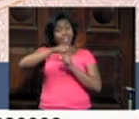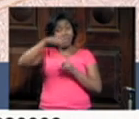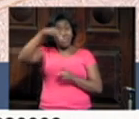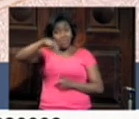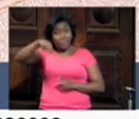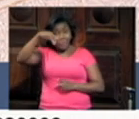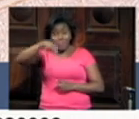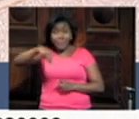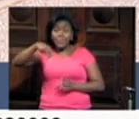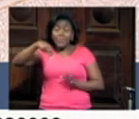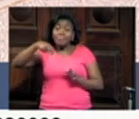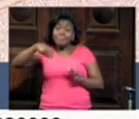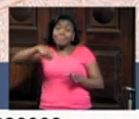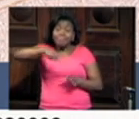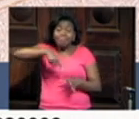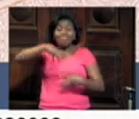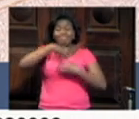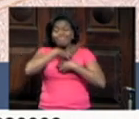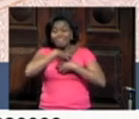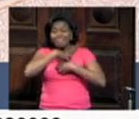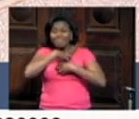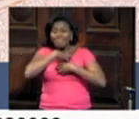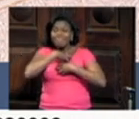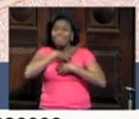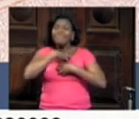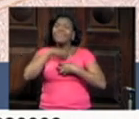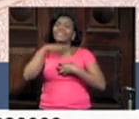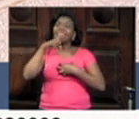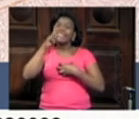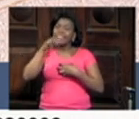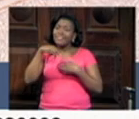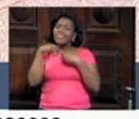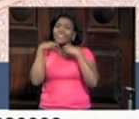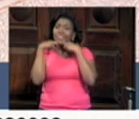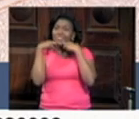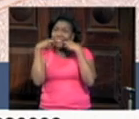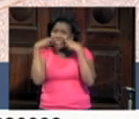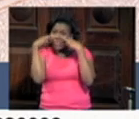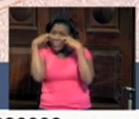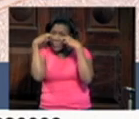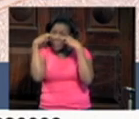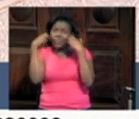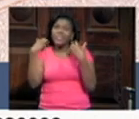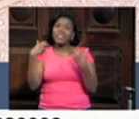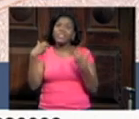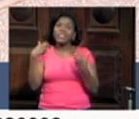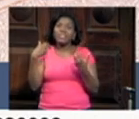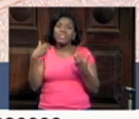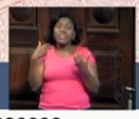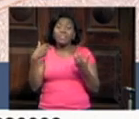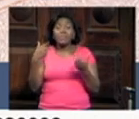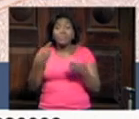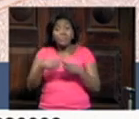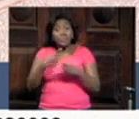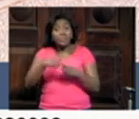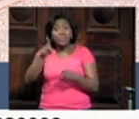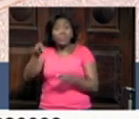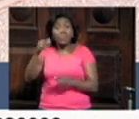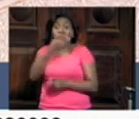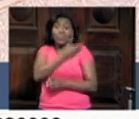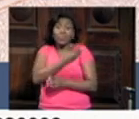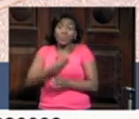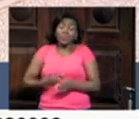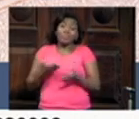e para nós é motivo de muita vergonha, pois nós ajudamos a eleger o governo que aí